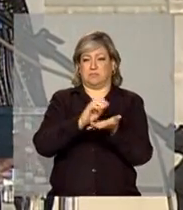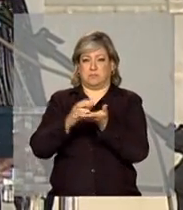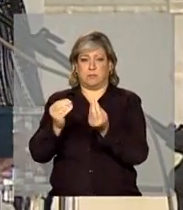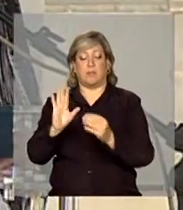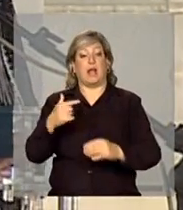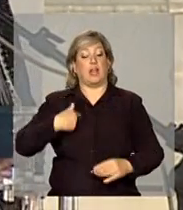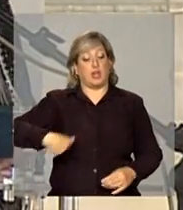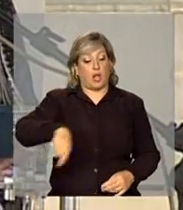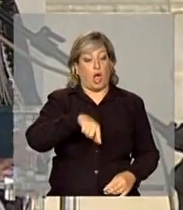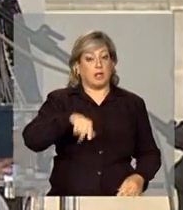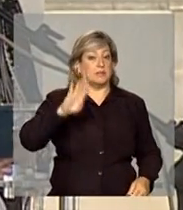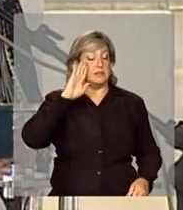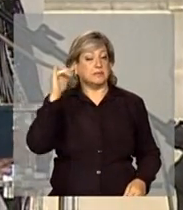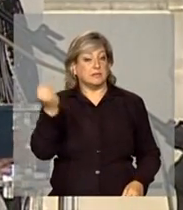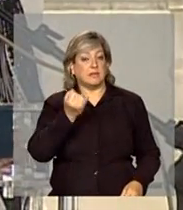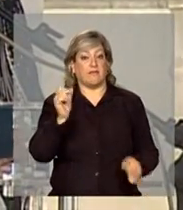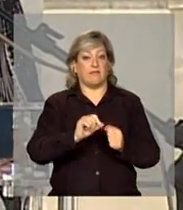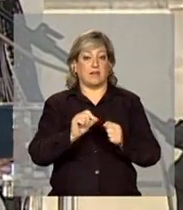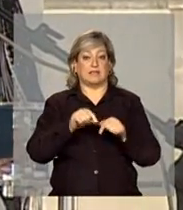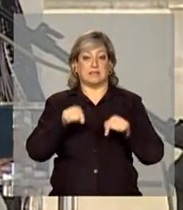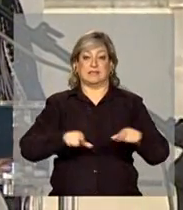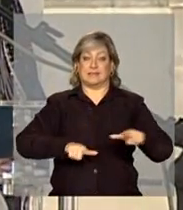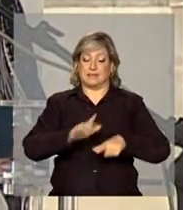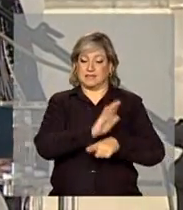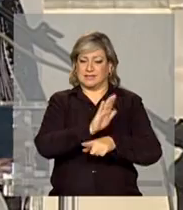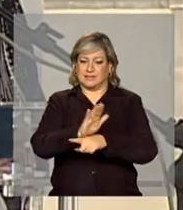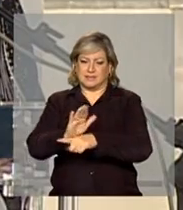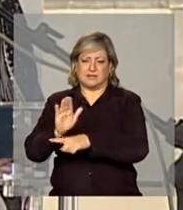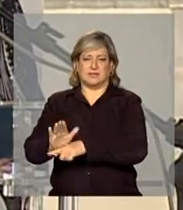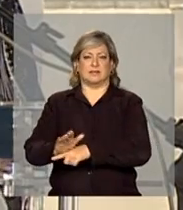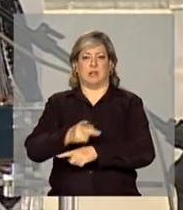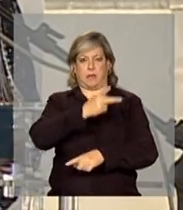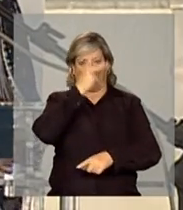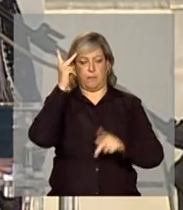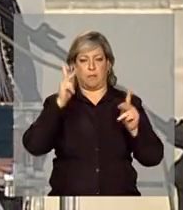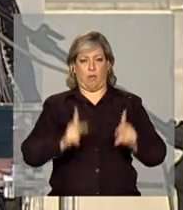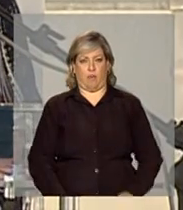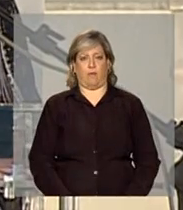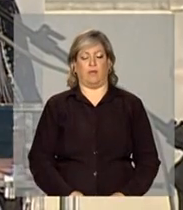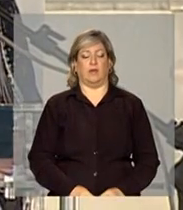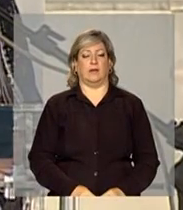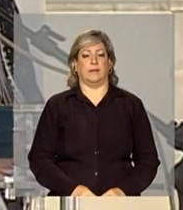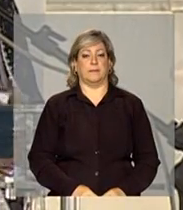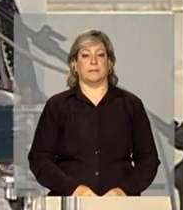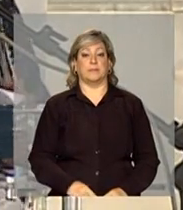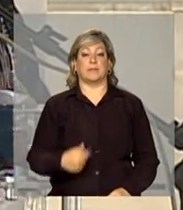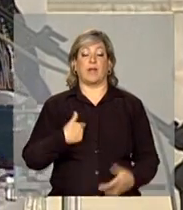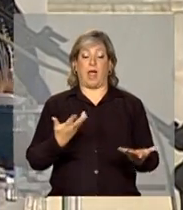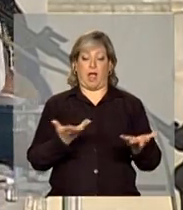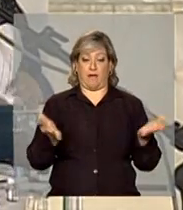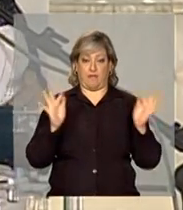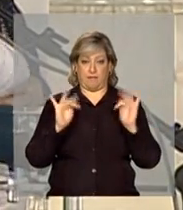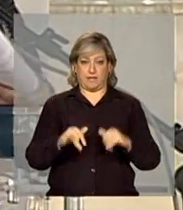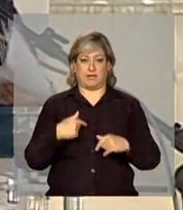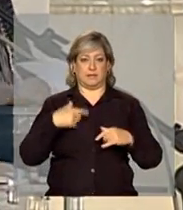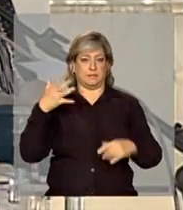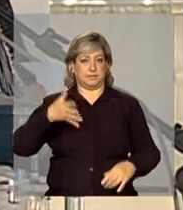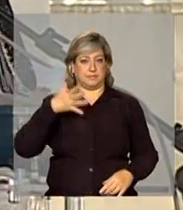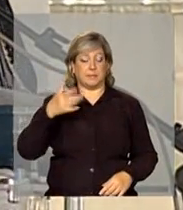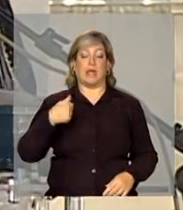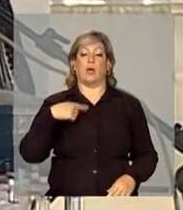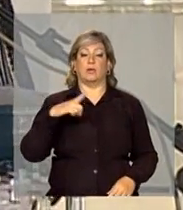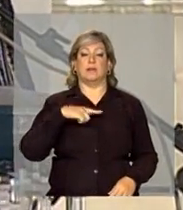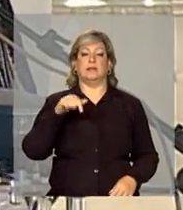ocorra. E eu queria finalizar dizendo outra coisa. Eu tenho uma parceria muito importante aqui